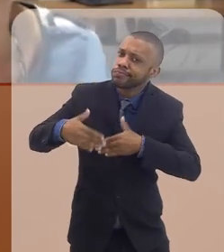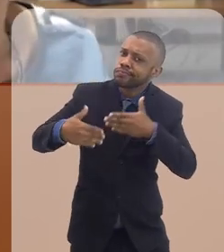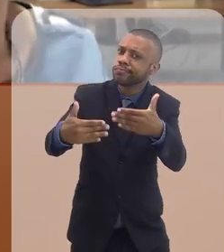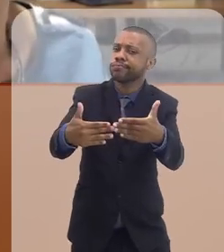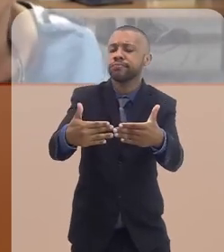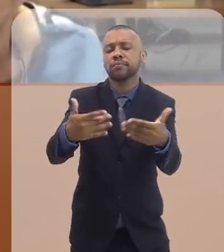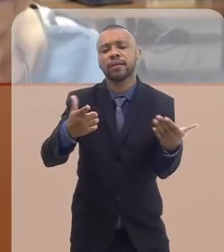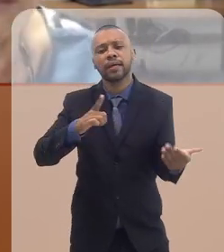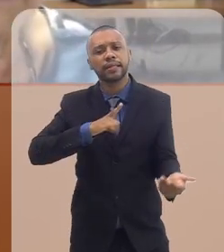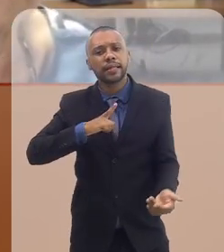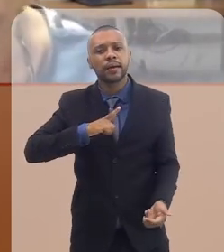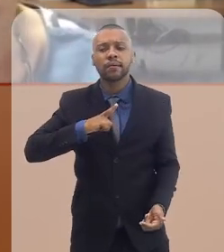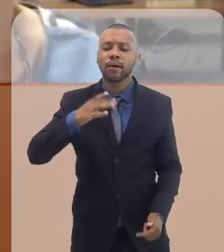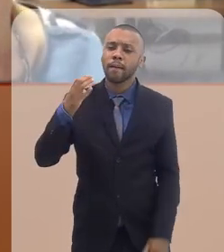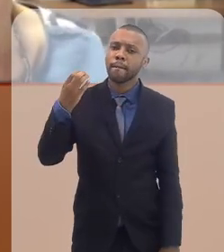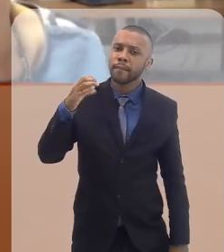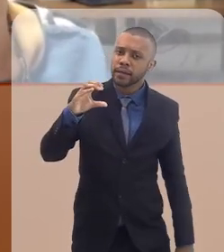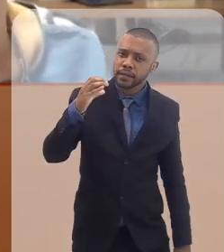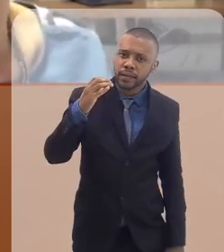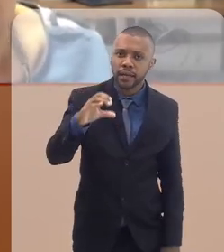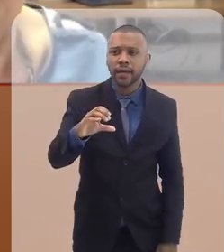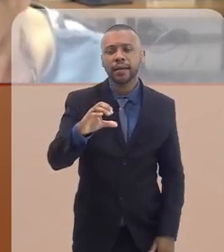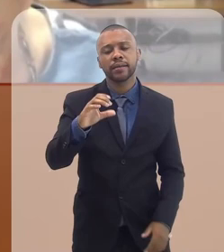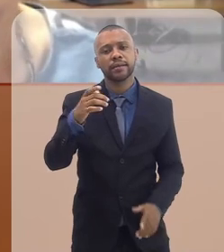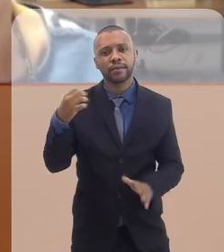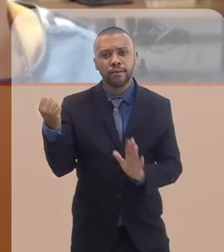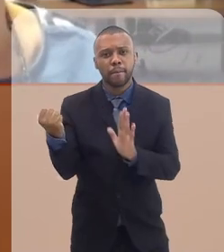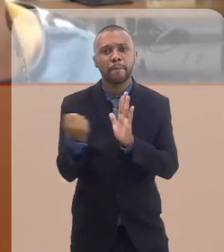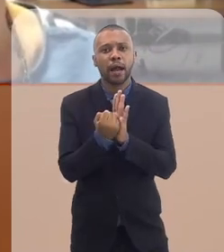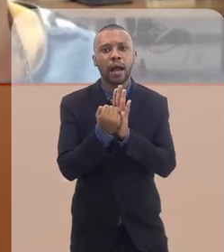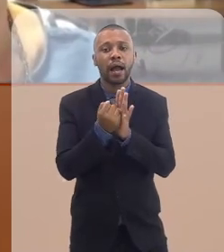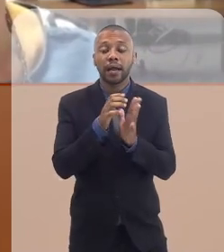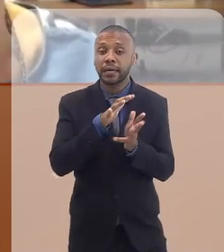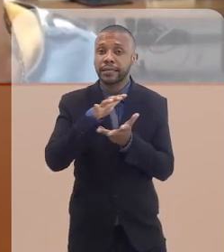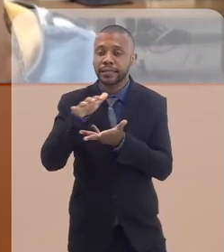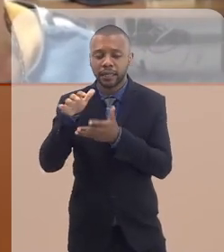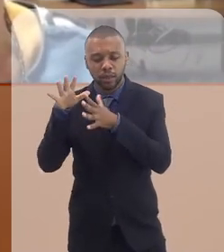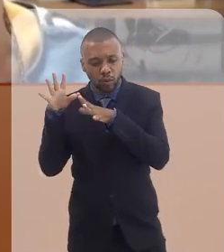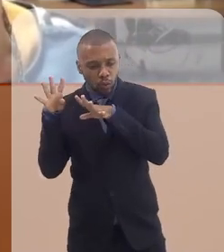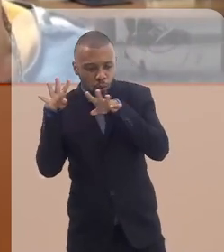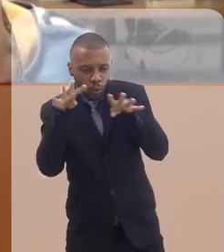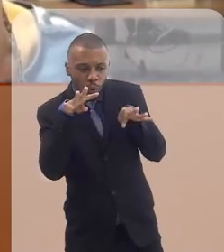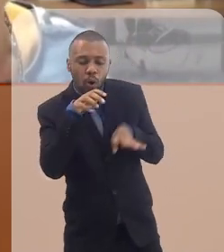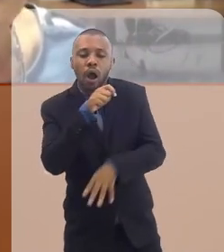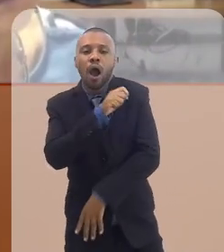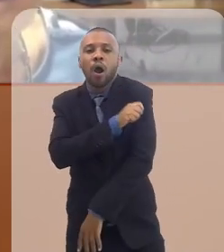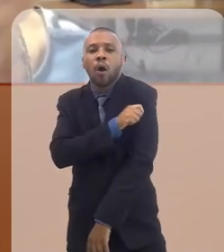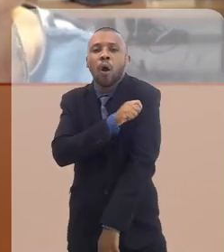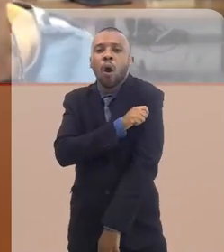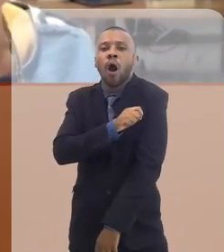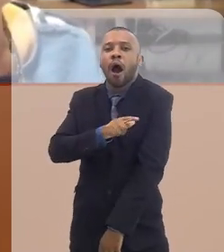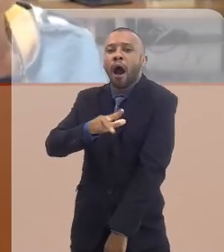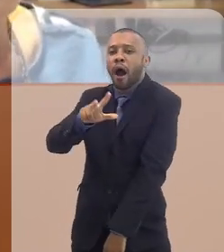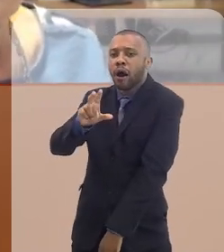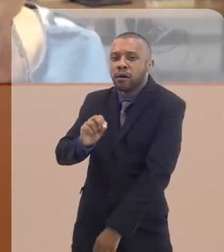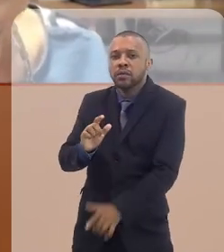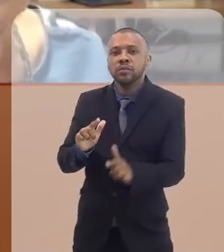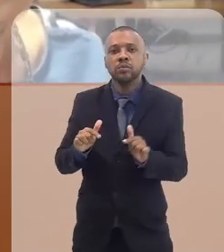estamos aí, uma ciência de renome internacional, com